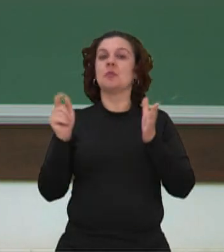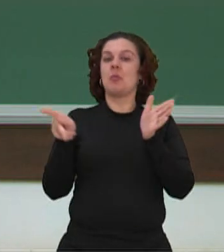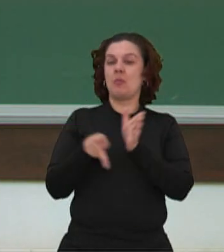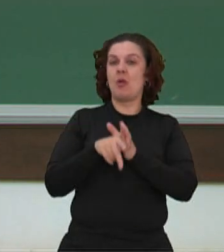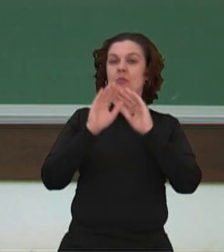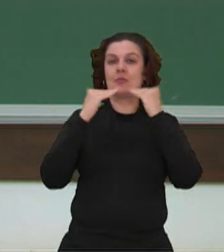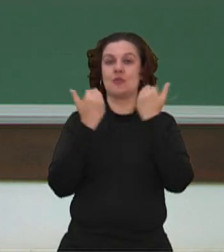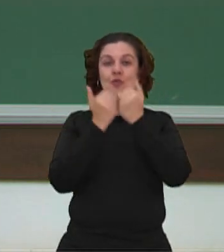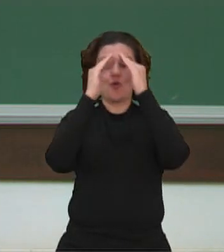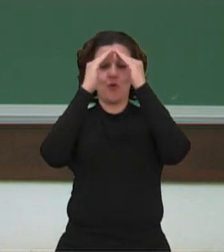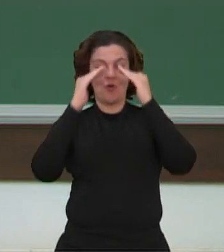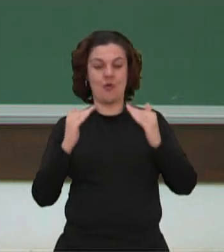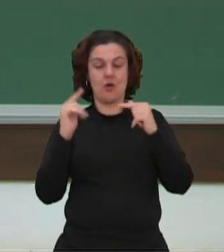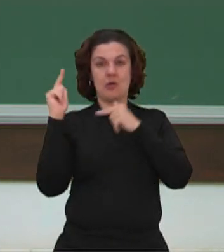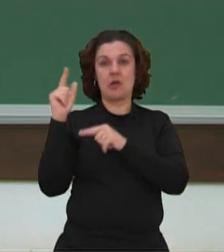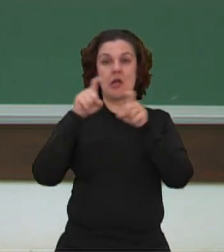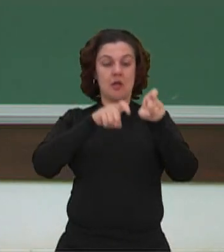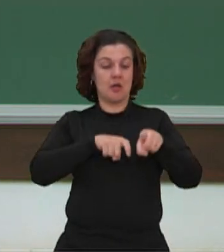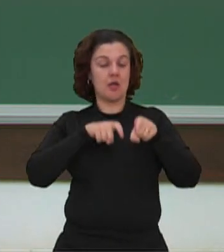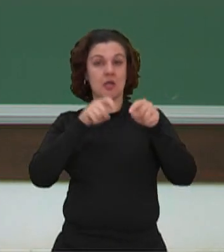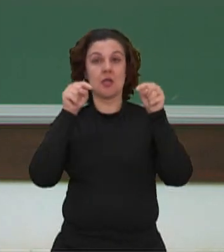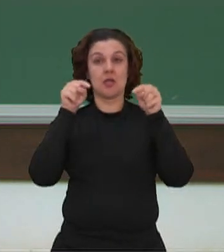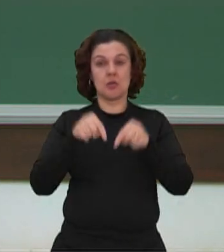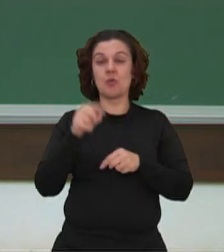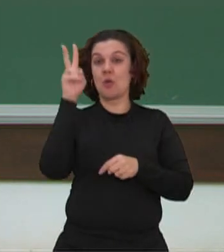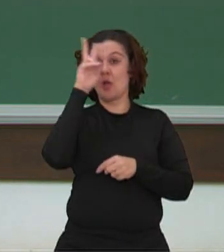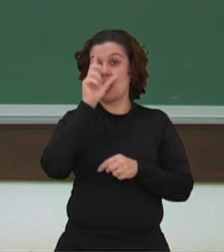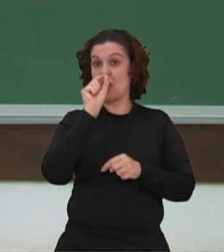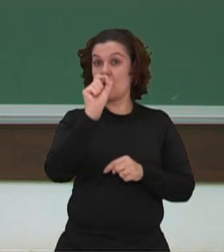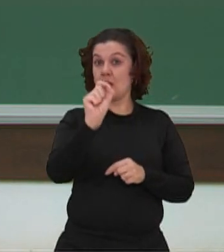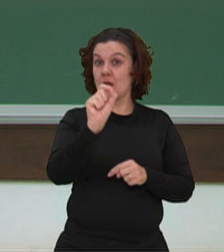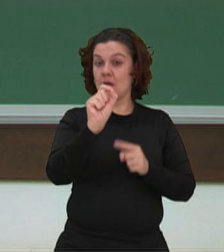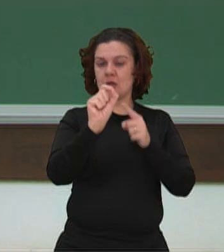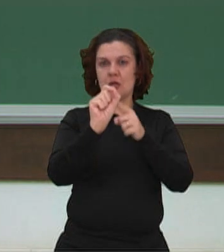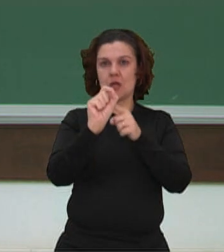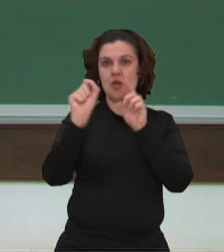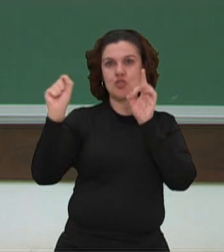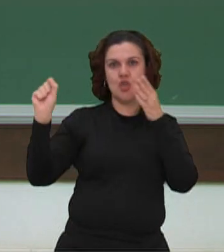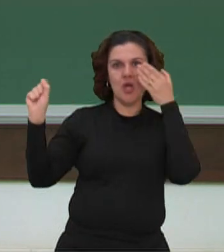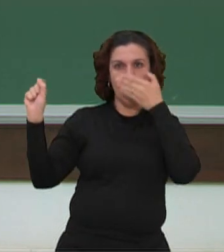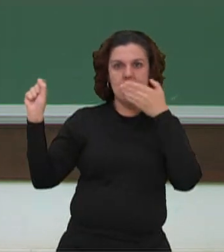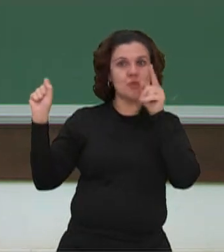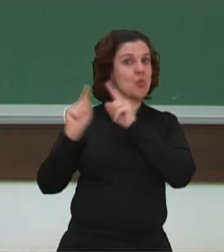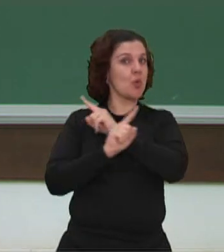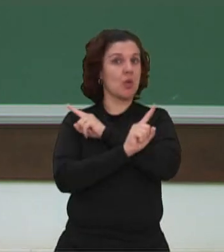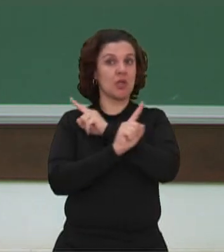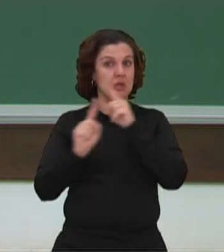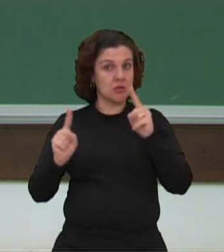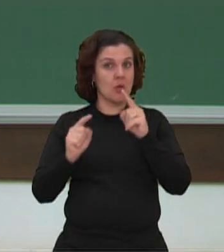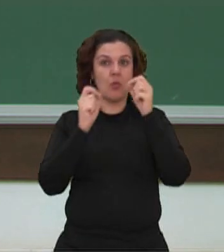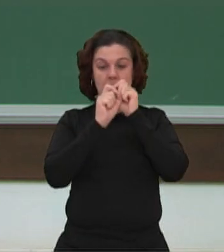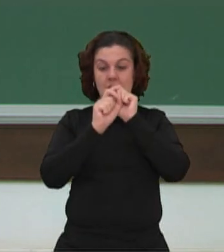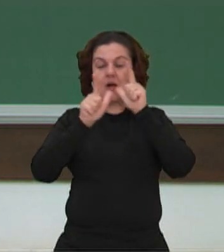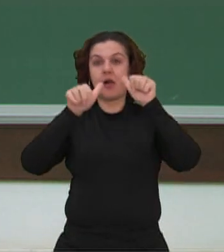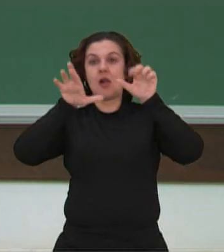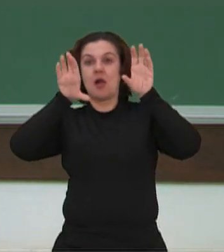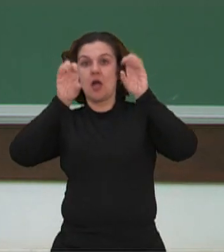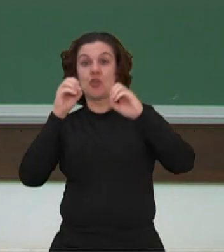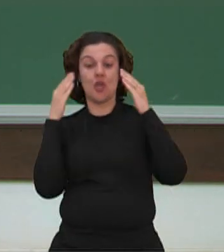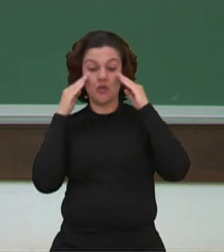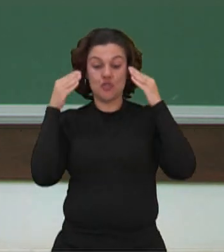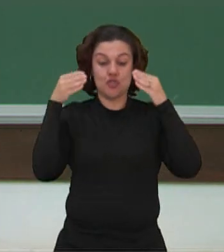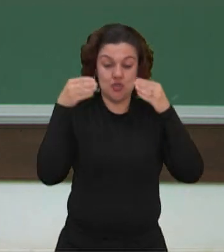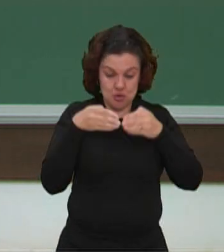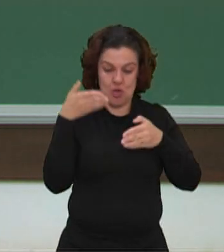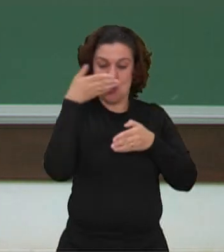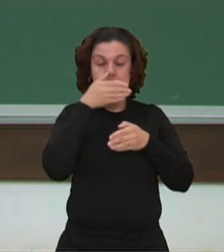colonial, esse Brasil agrícola. Lembre-se, não é só açúcar, isso tem que ficar claro para você. Não é